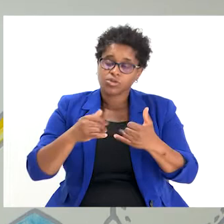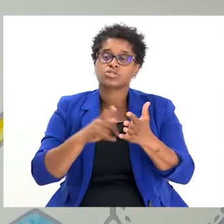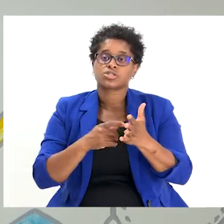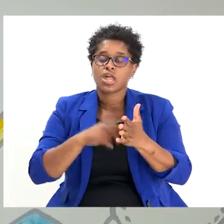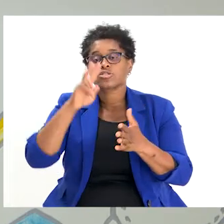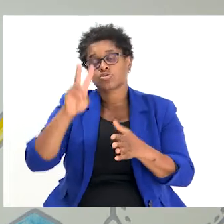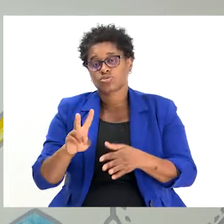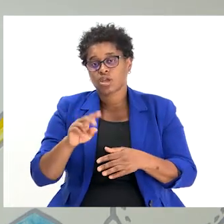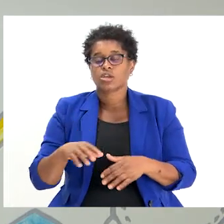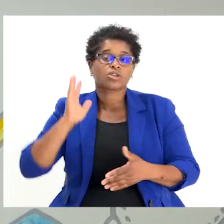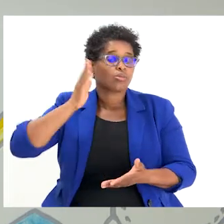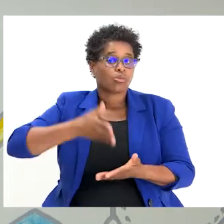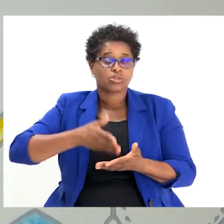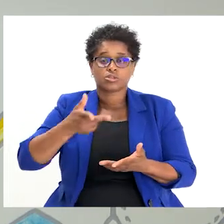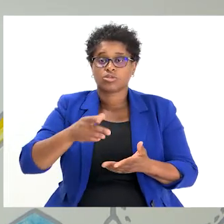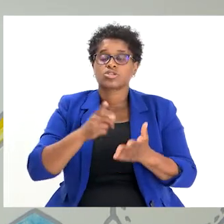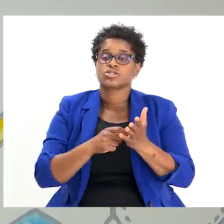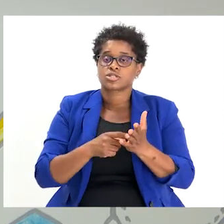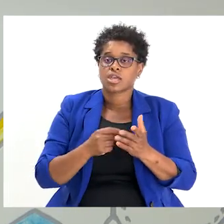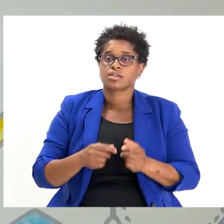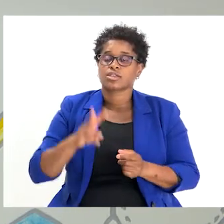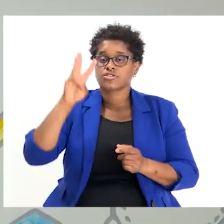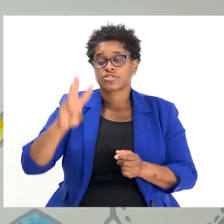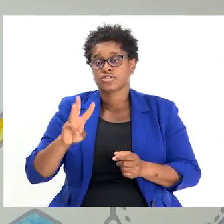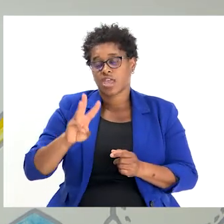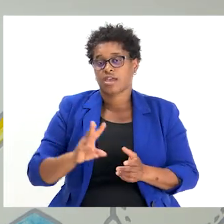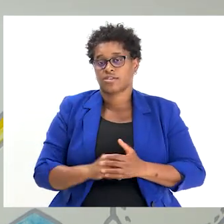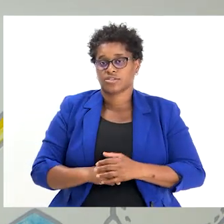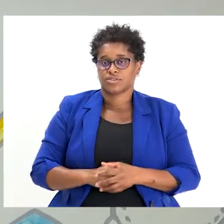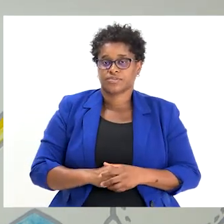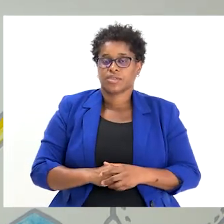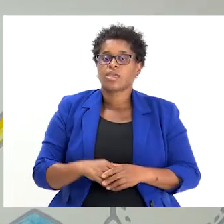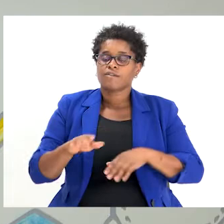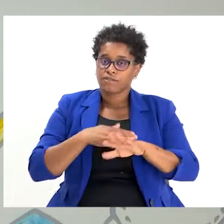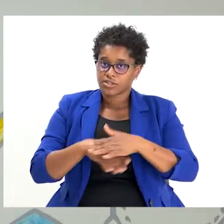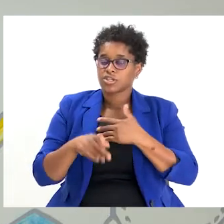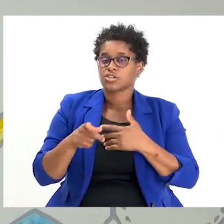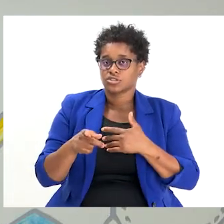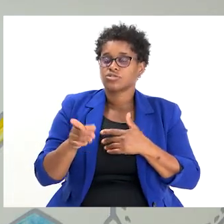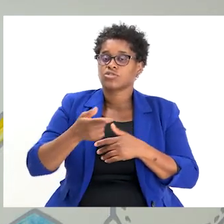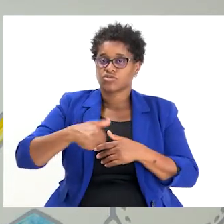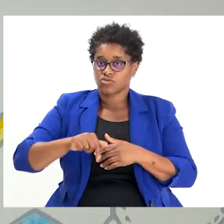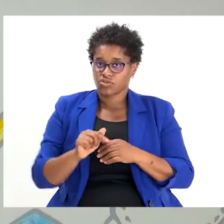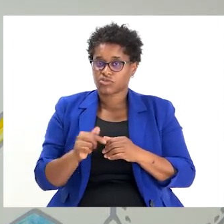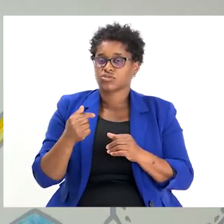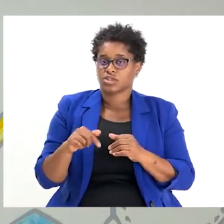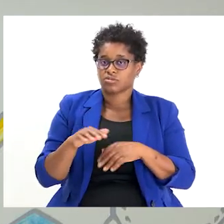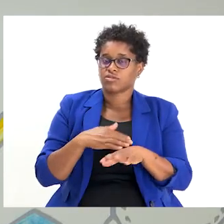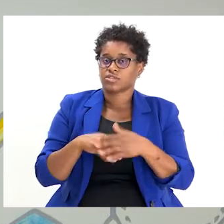secundárias e, por último, as necessidades terciárias. Fazer isso, estamos a fazer